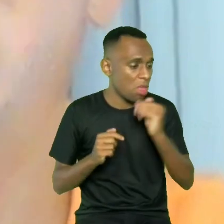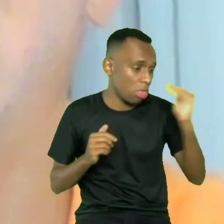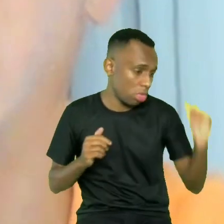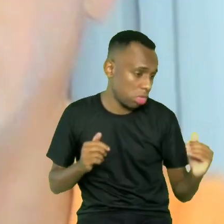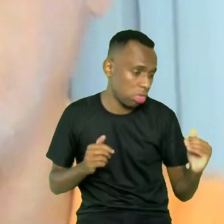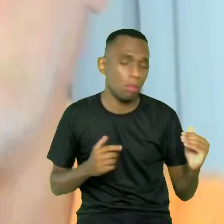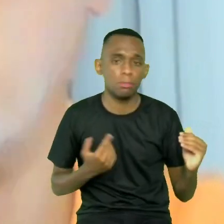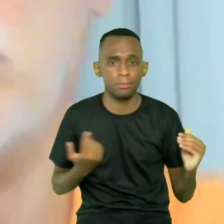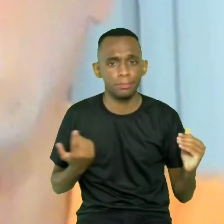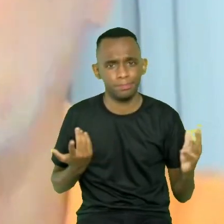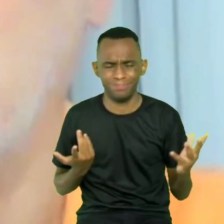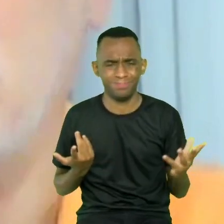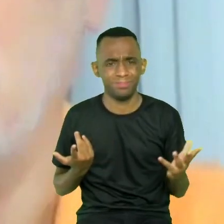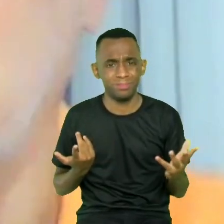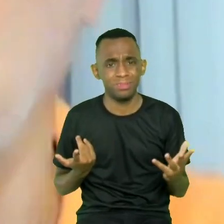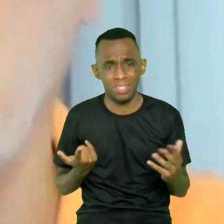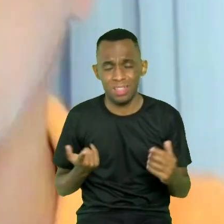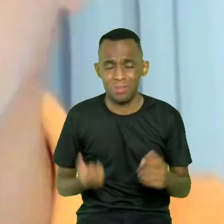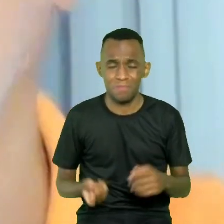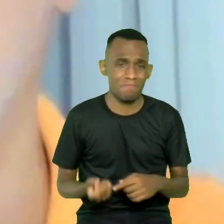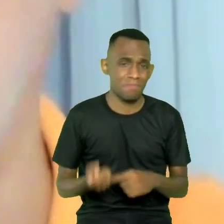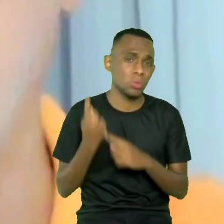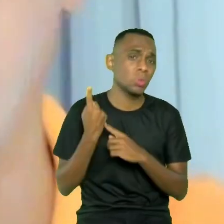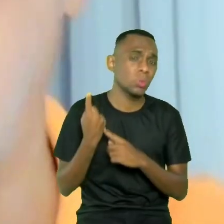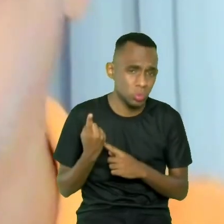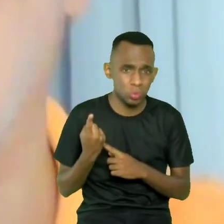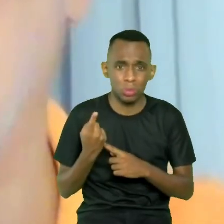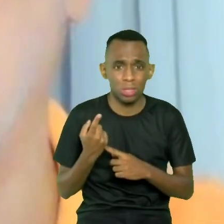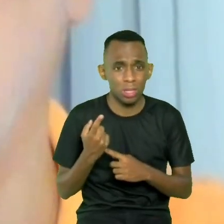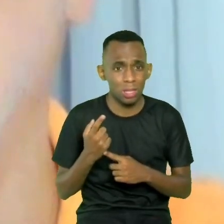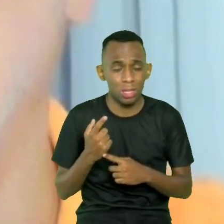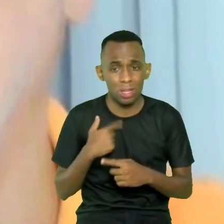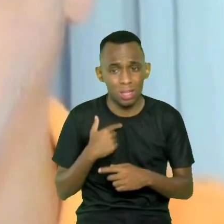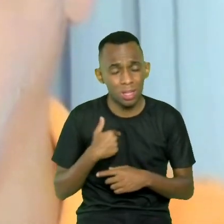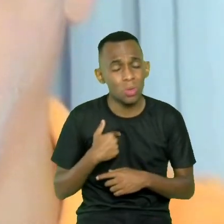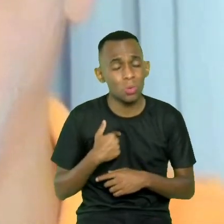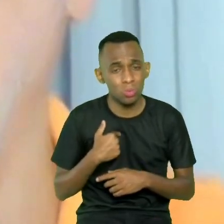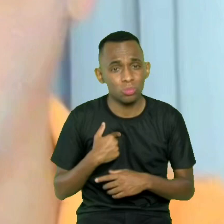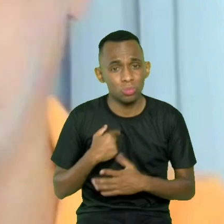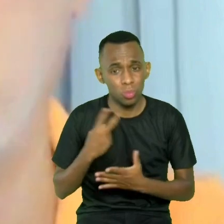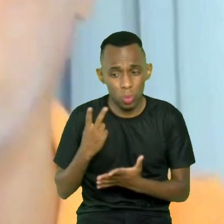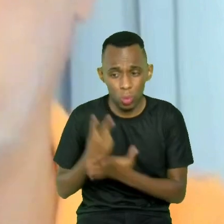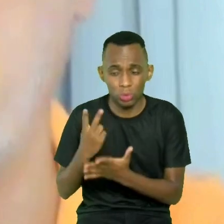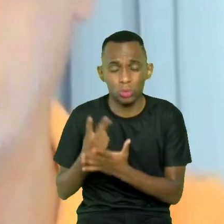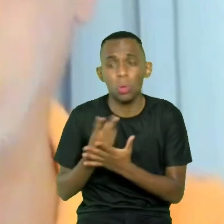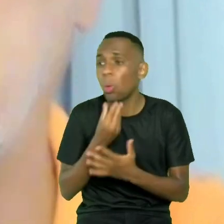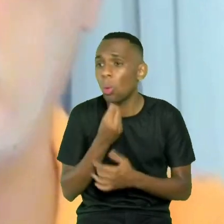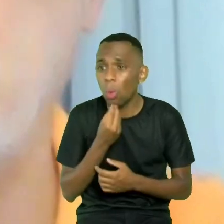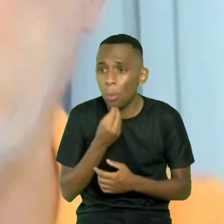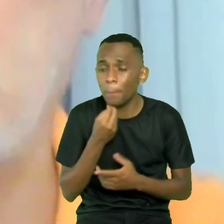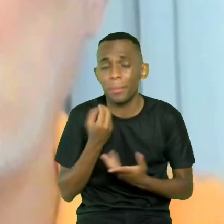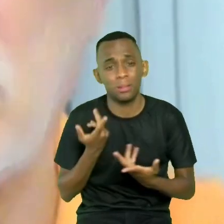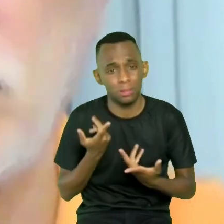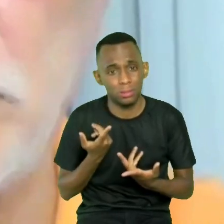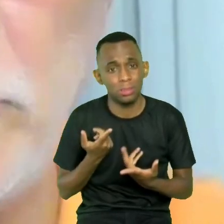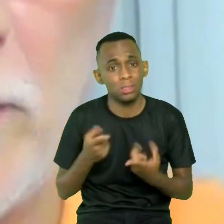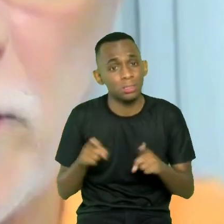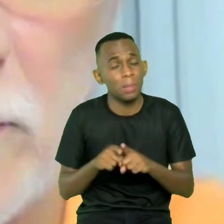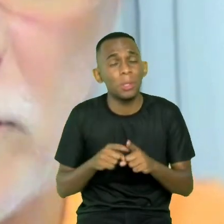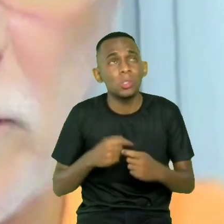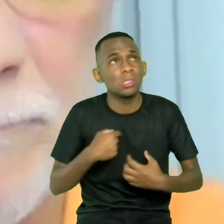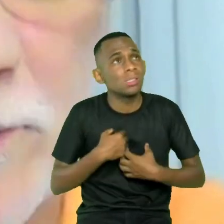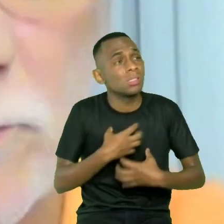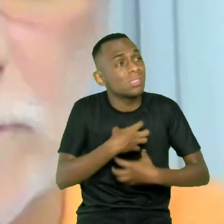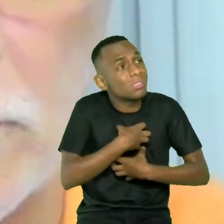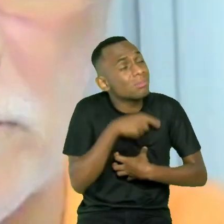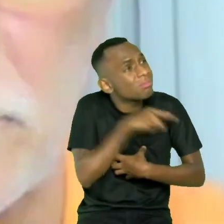é, eu não deixo de ser homem e, ao mesmo tempo, me sensibilizar com a mulher,